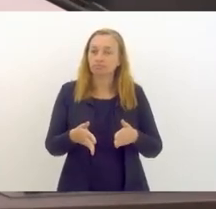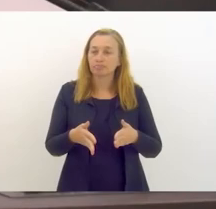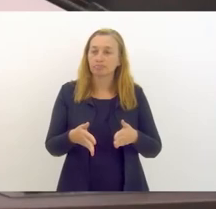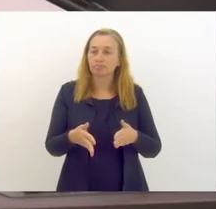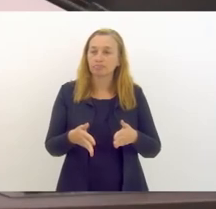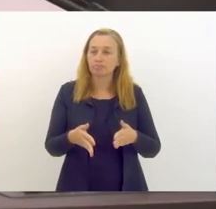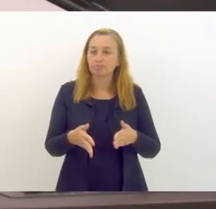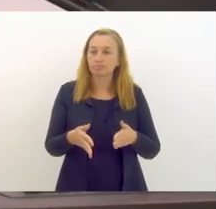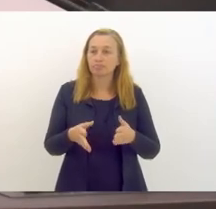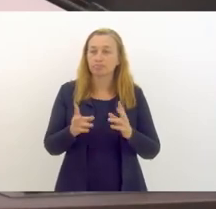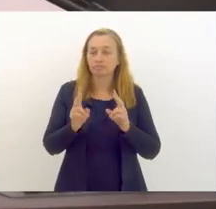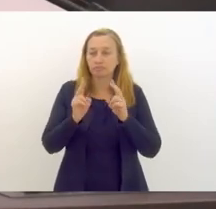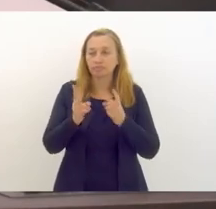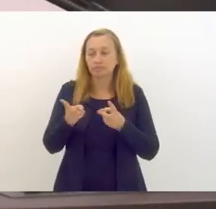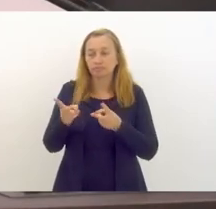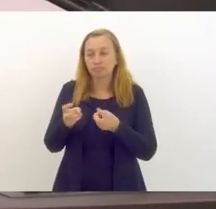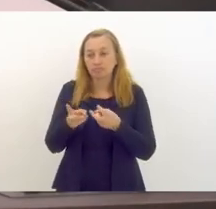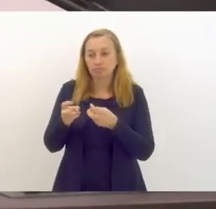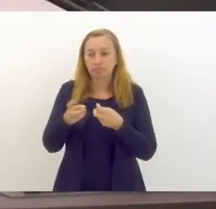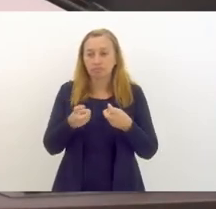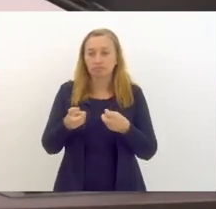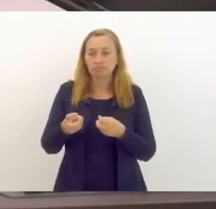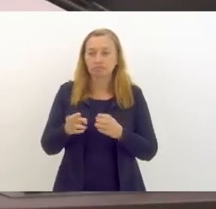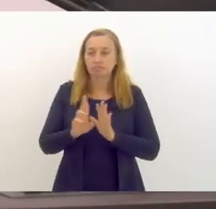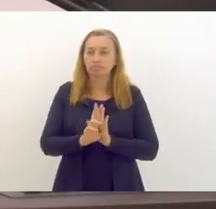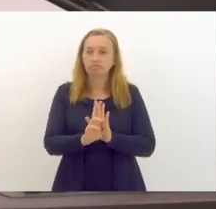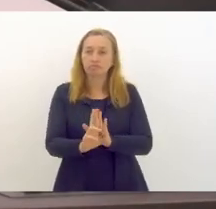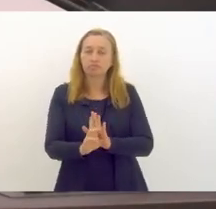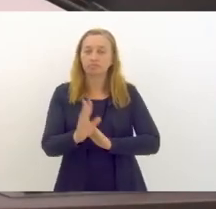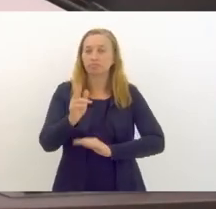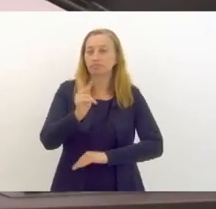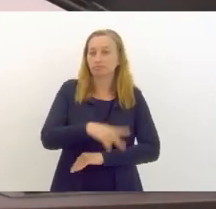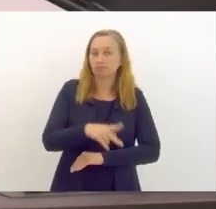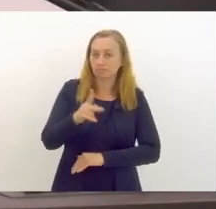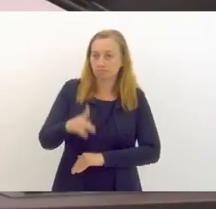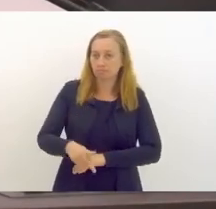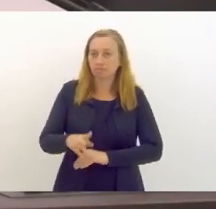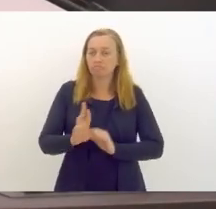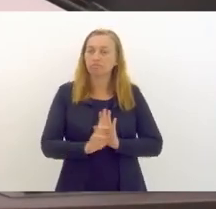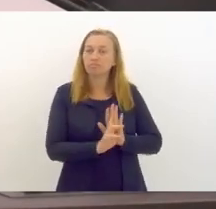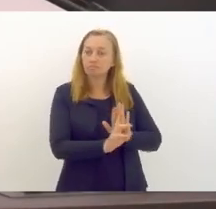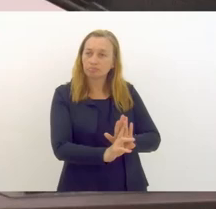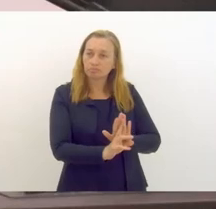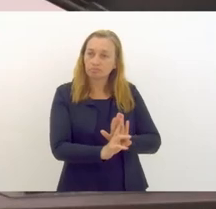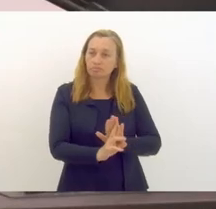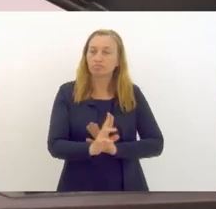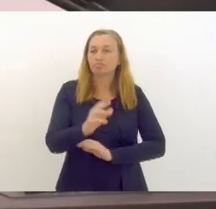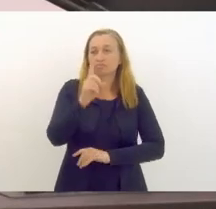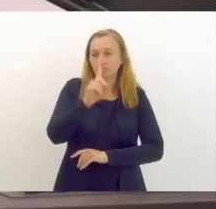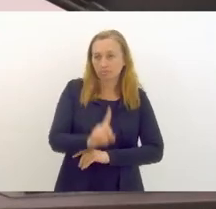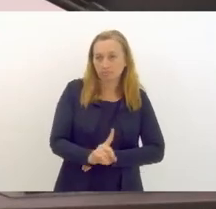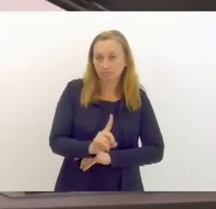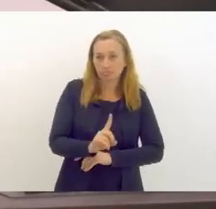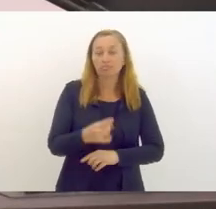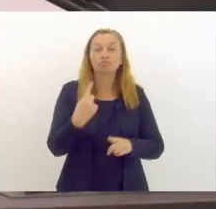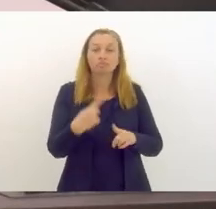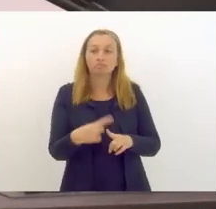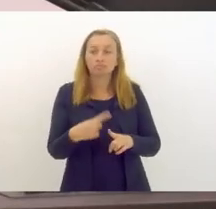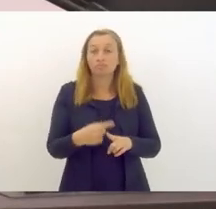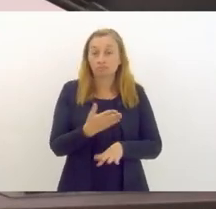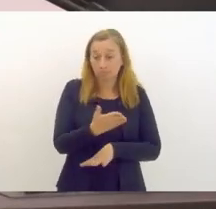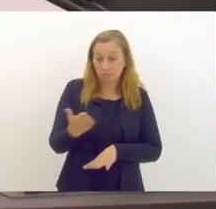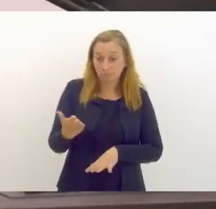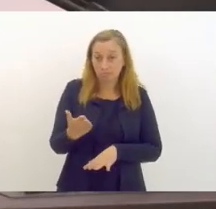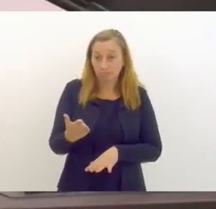ouvir os representantes dos professores, os representantes dos diretores, porque são eles